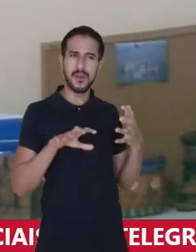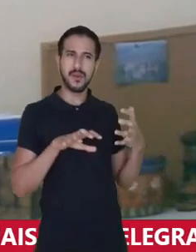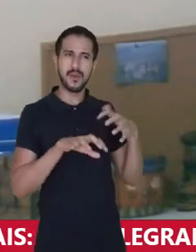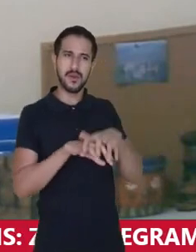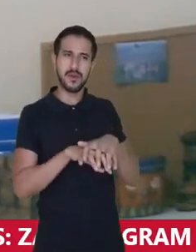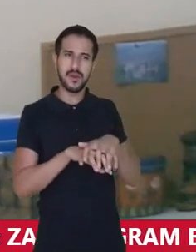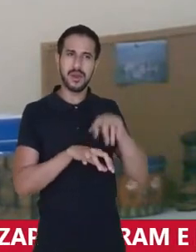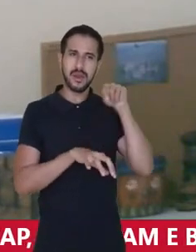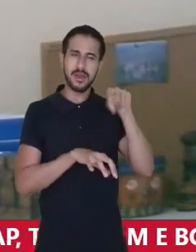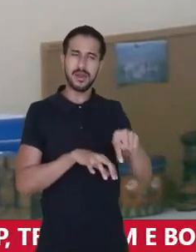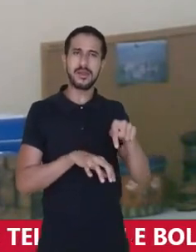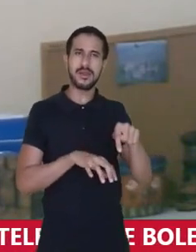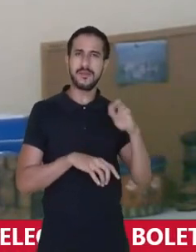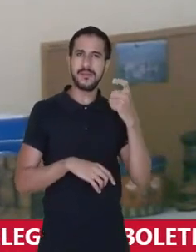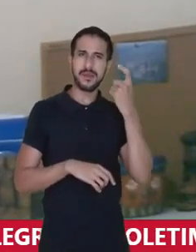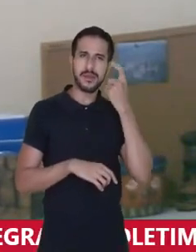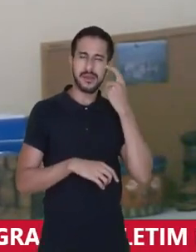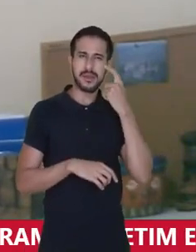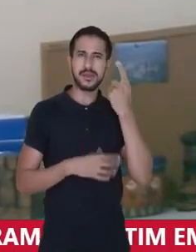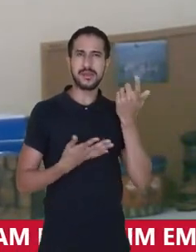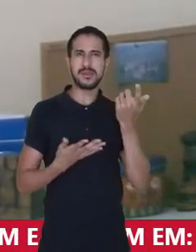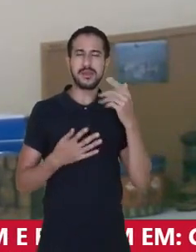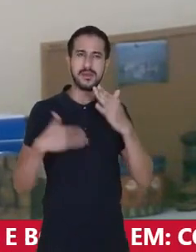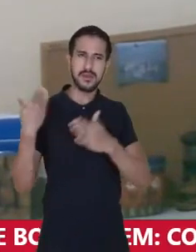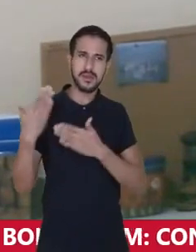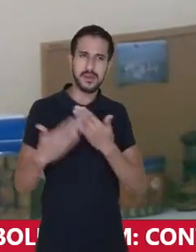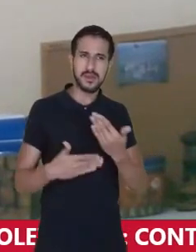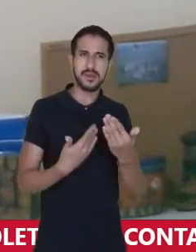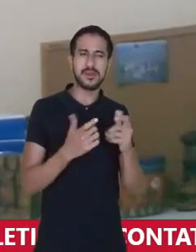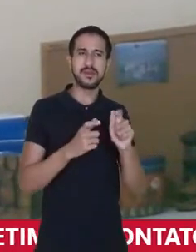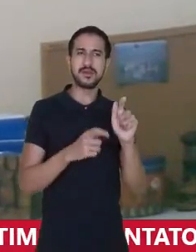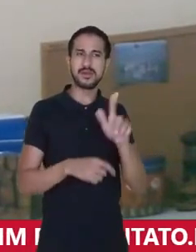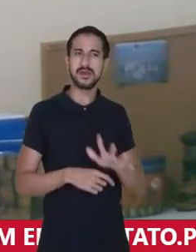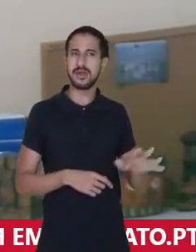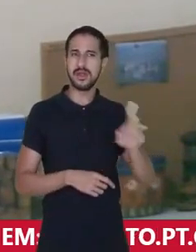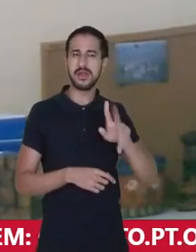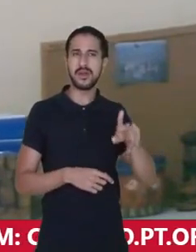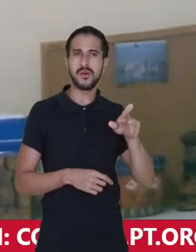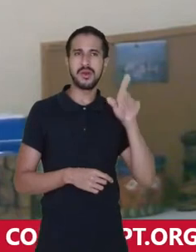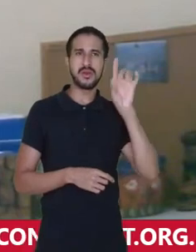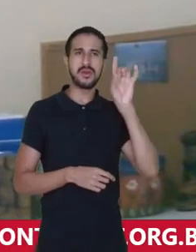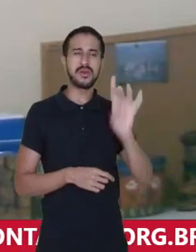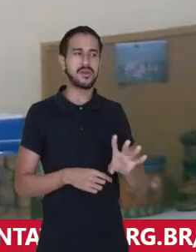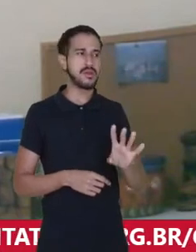aqui pensado, né, como um processo macro, não apenas de